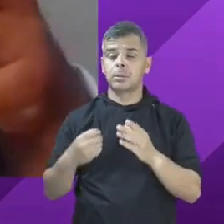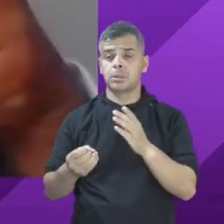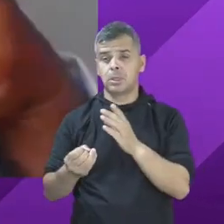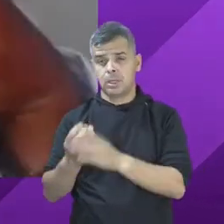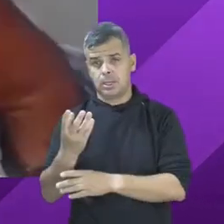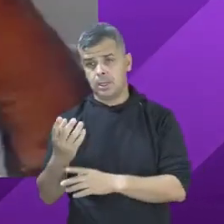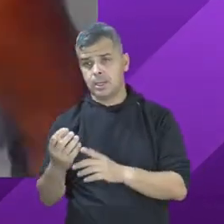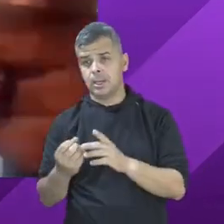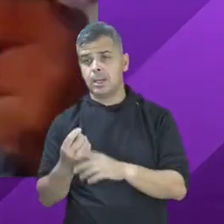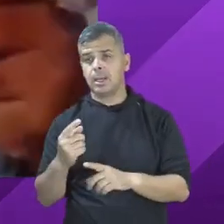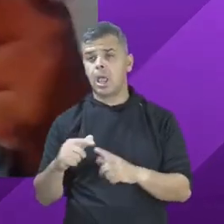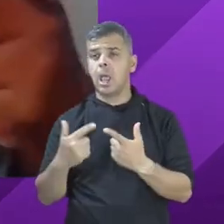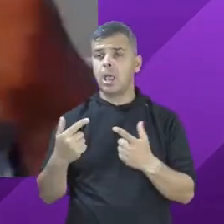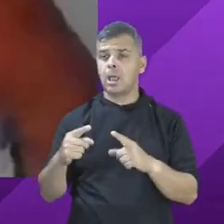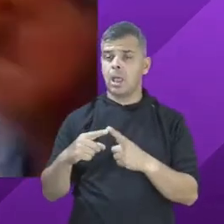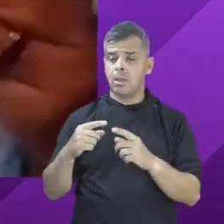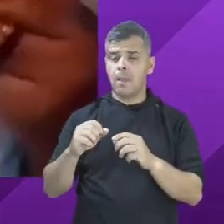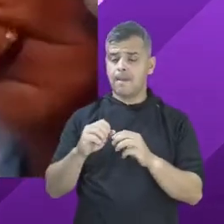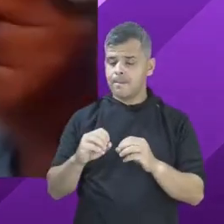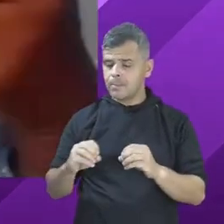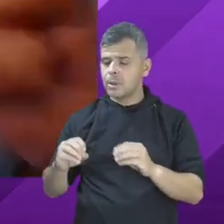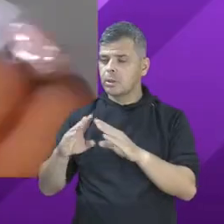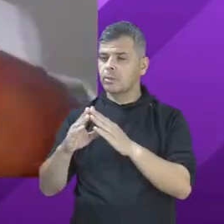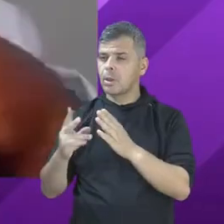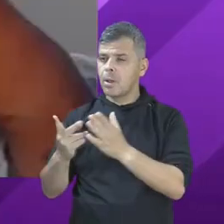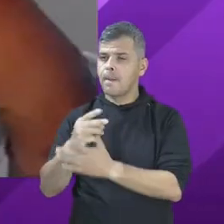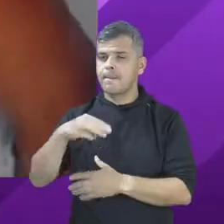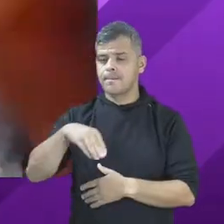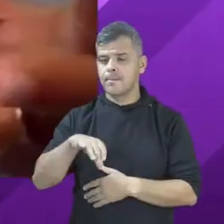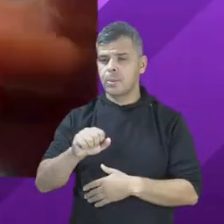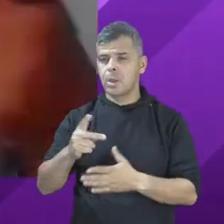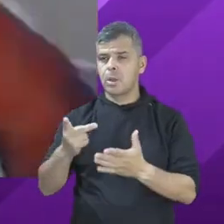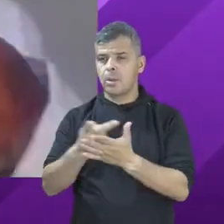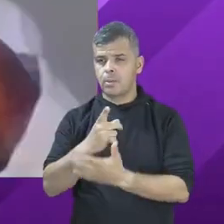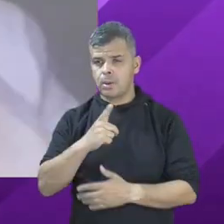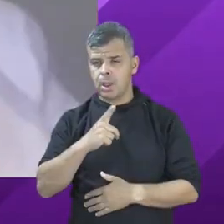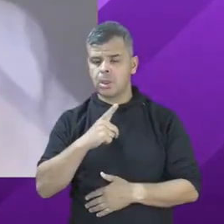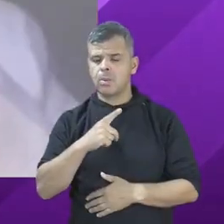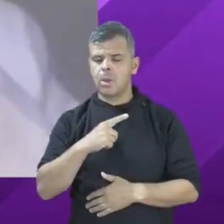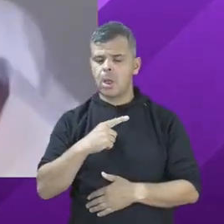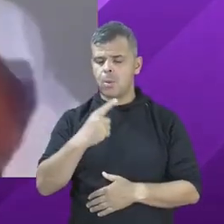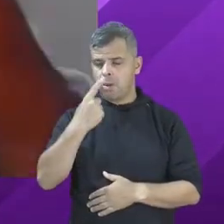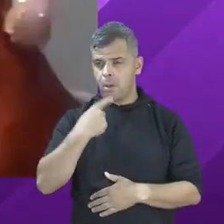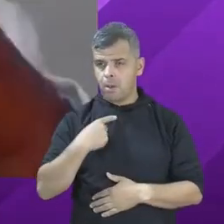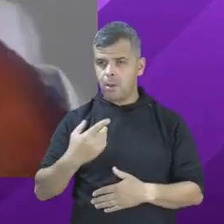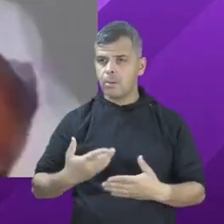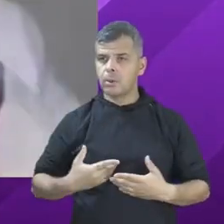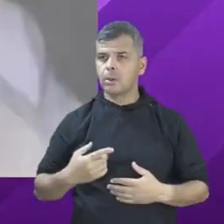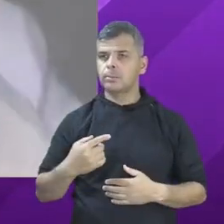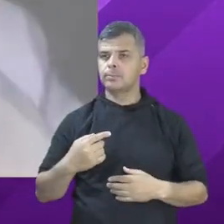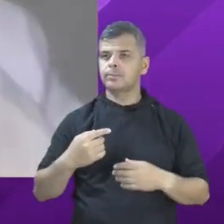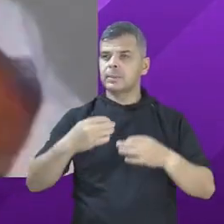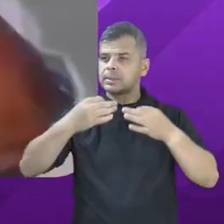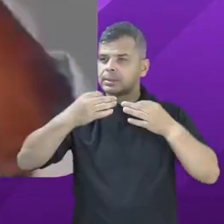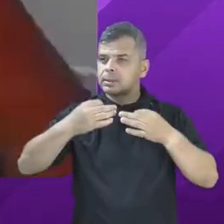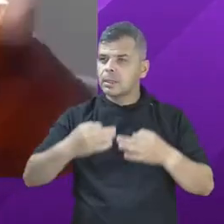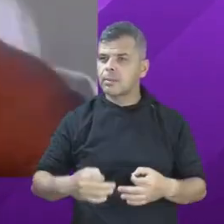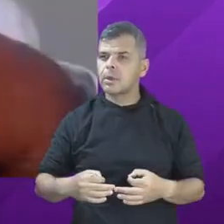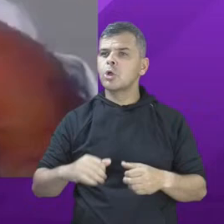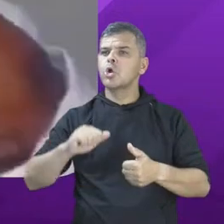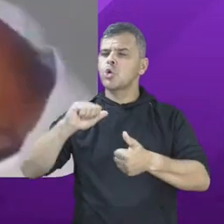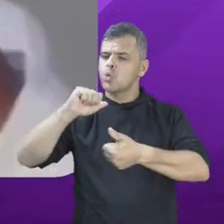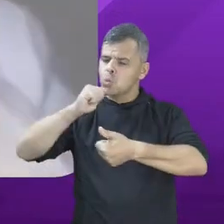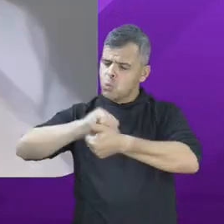criar, né? De trazer esse museu, fazer esse museu acontecer, de ter uma exposição esteticamente, com a